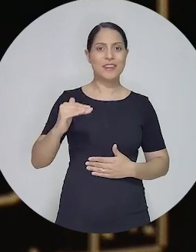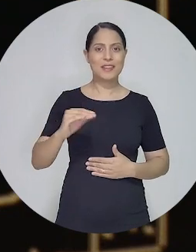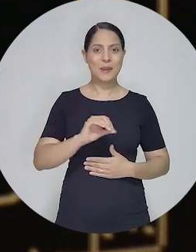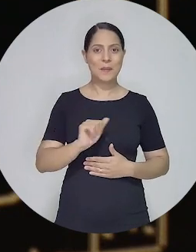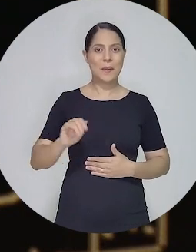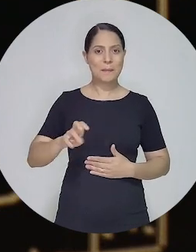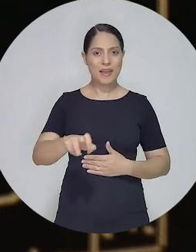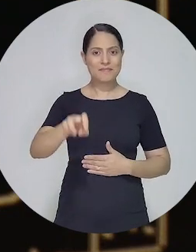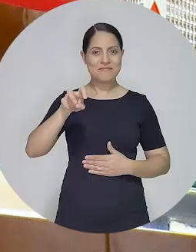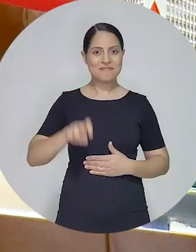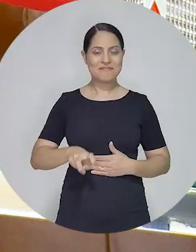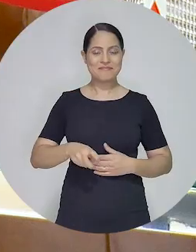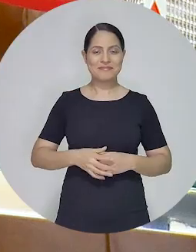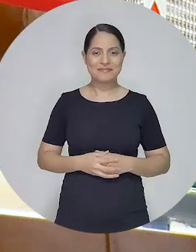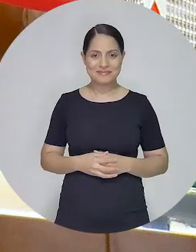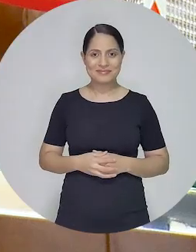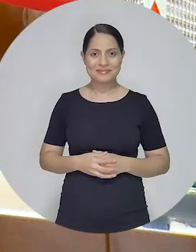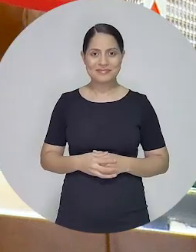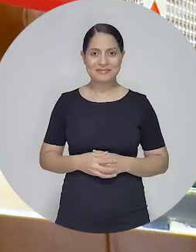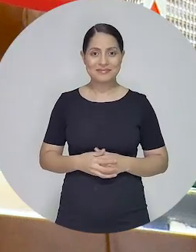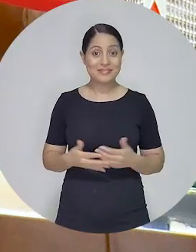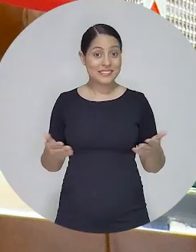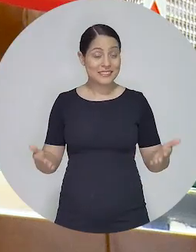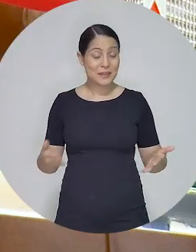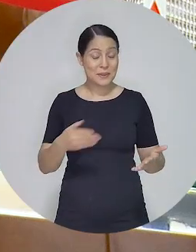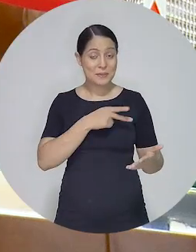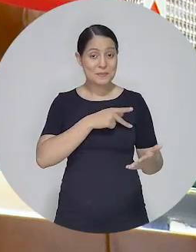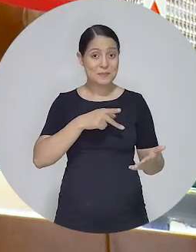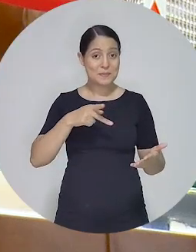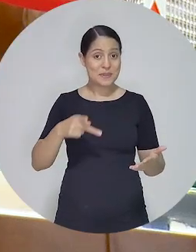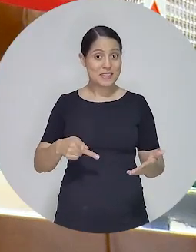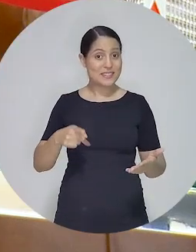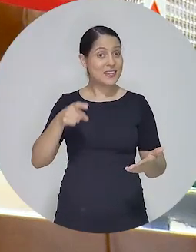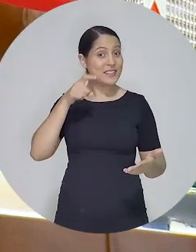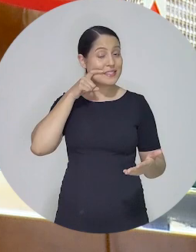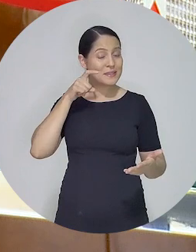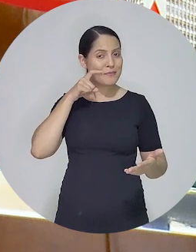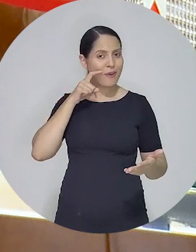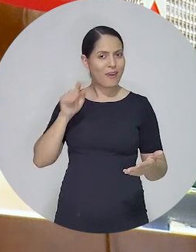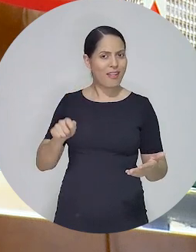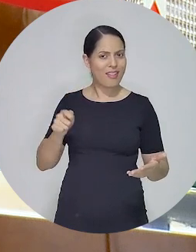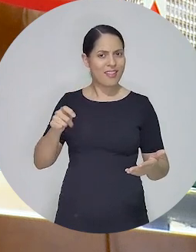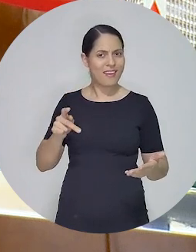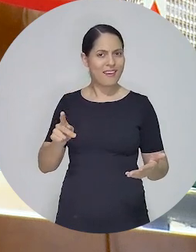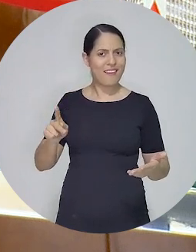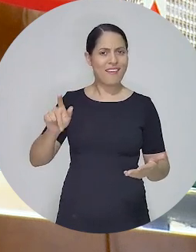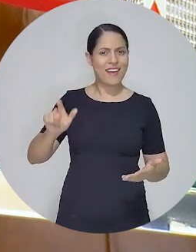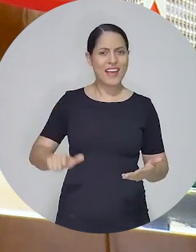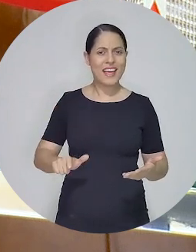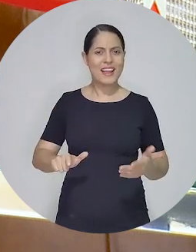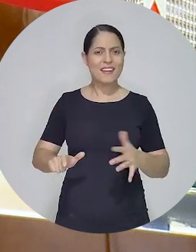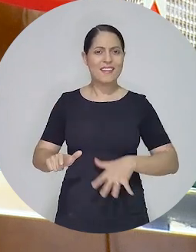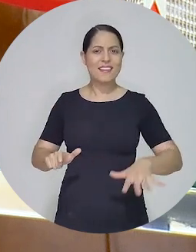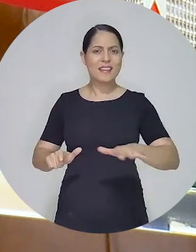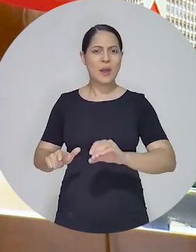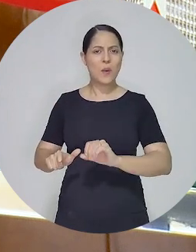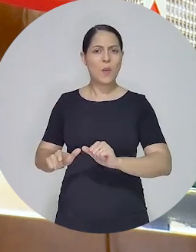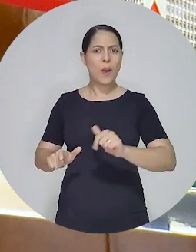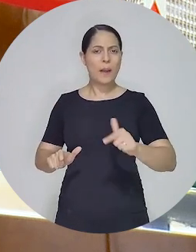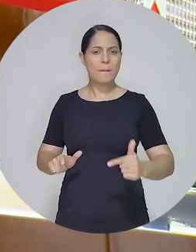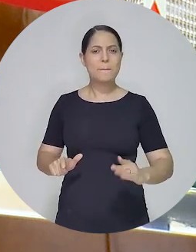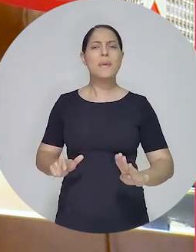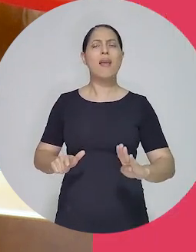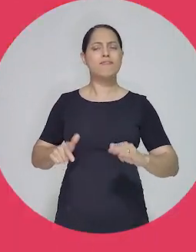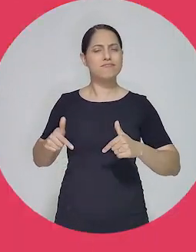alto na OAB. O presidente Simonetti, no âmbito da OAB, já desempenhou importantes tarefas,